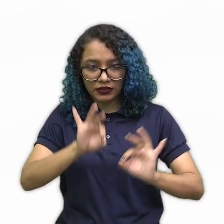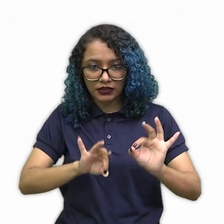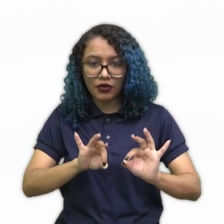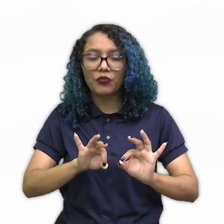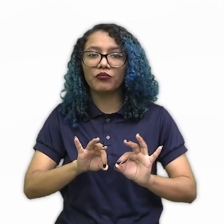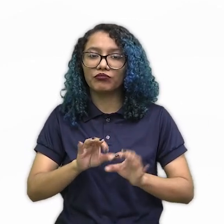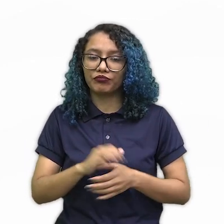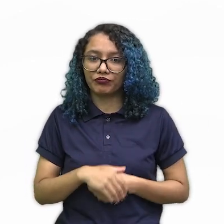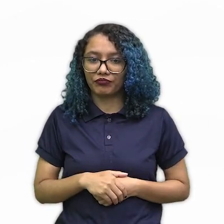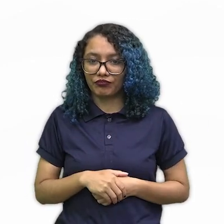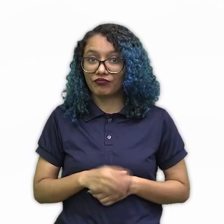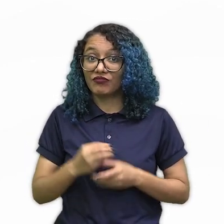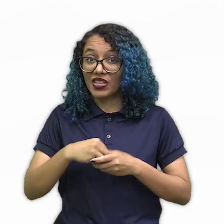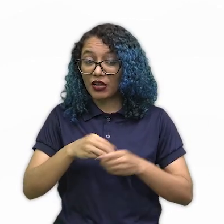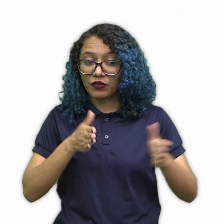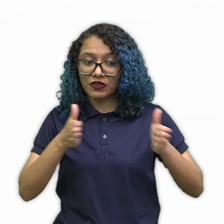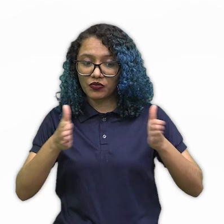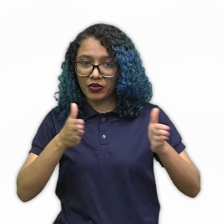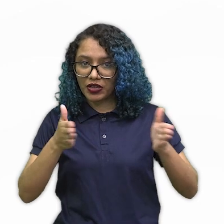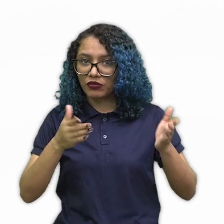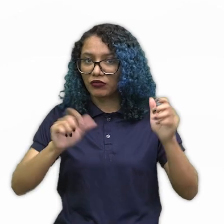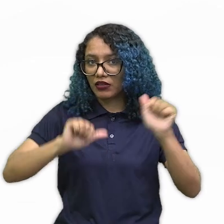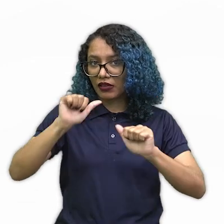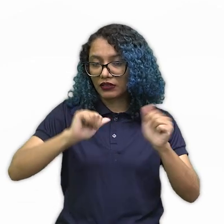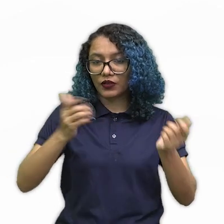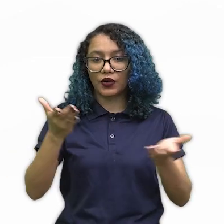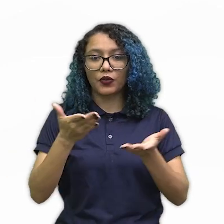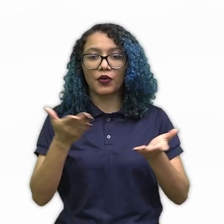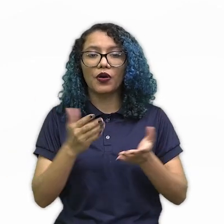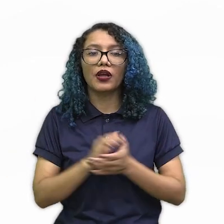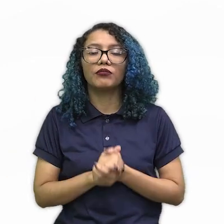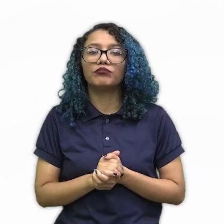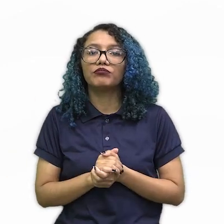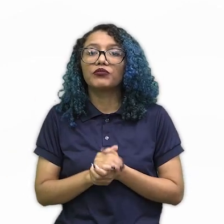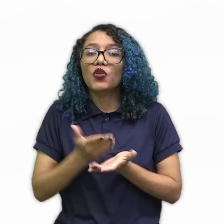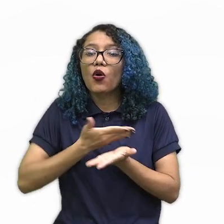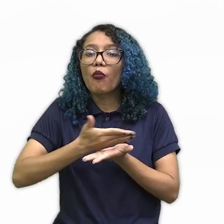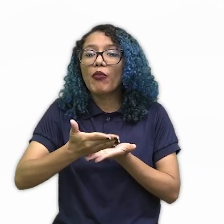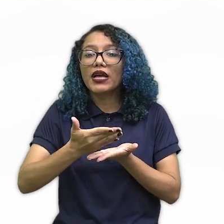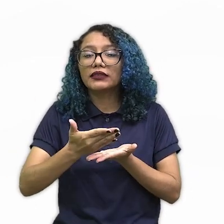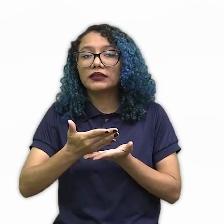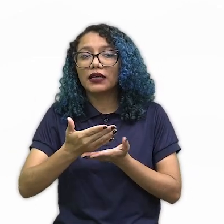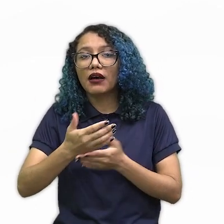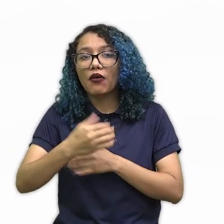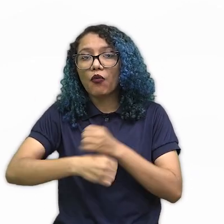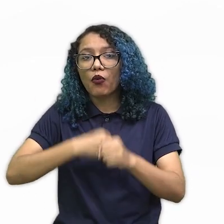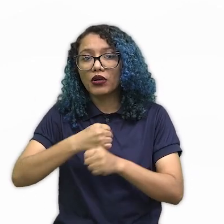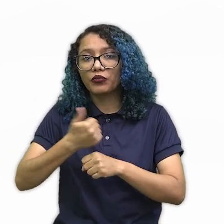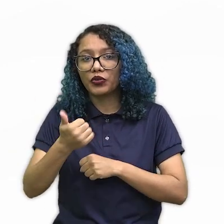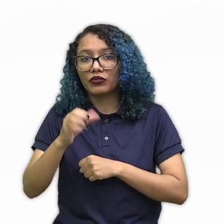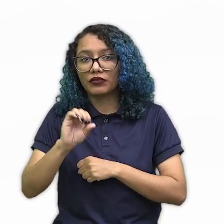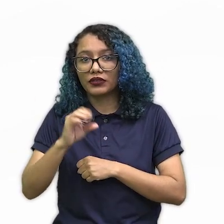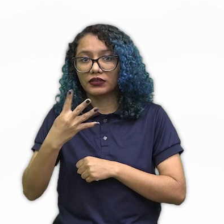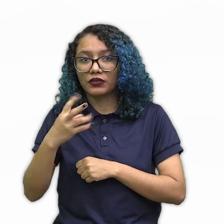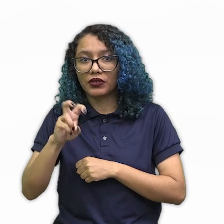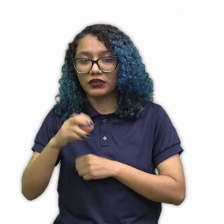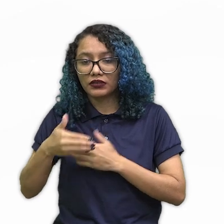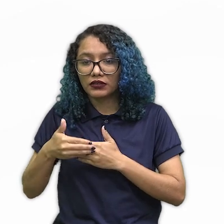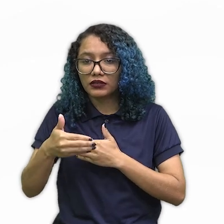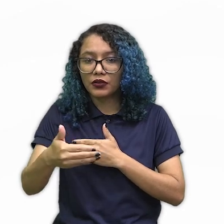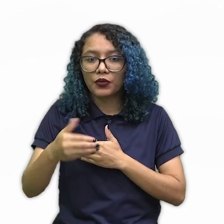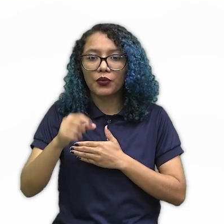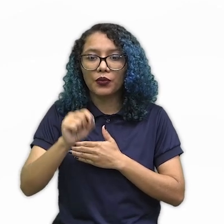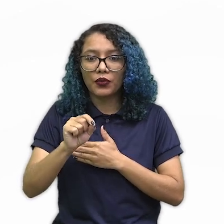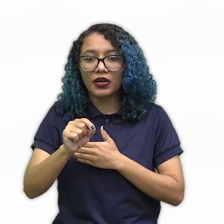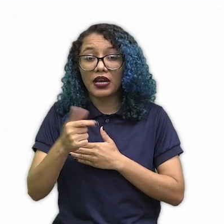mundial, dentro desse recorte temporal que nós estamos analisando, ela vai acontecer a partir de 1945, quando a gente